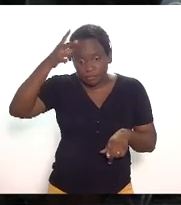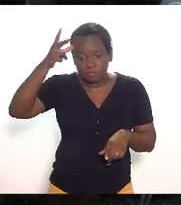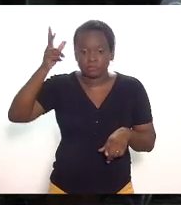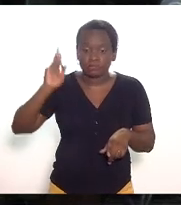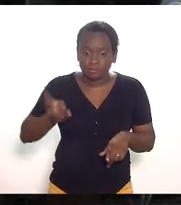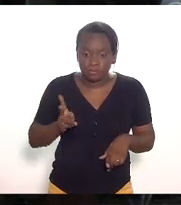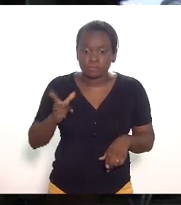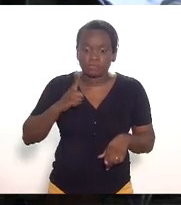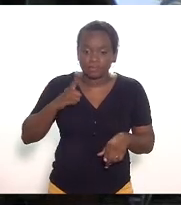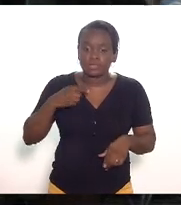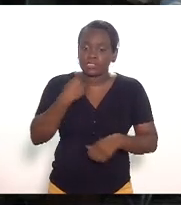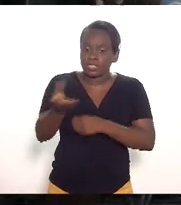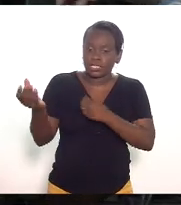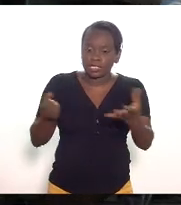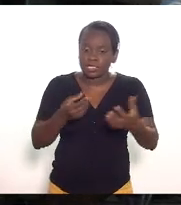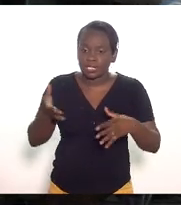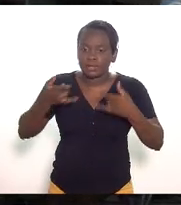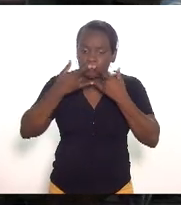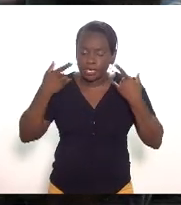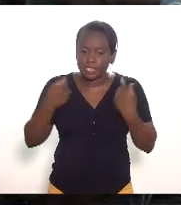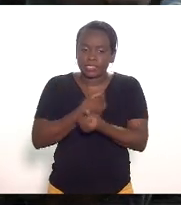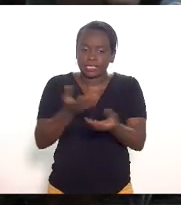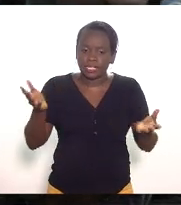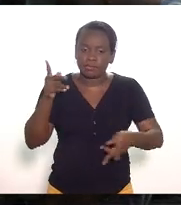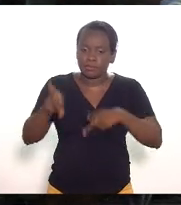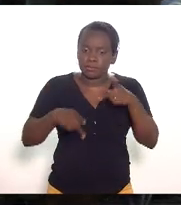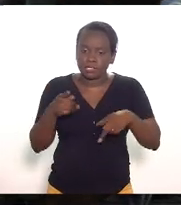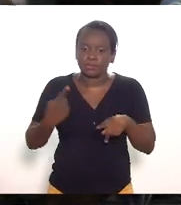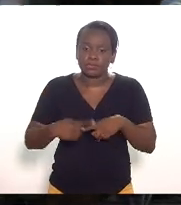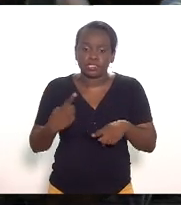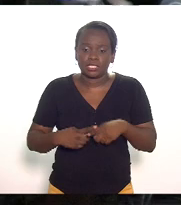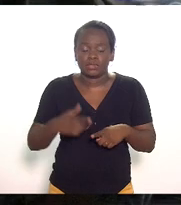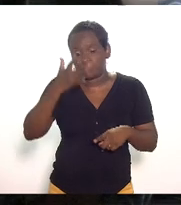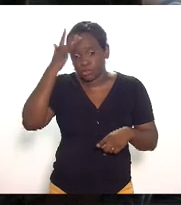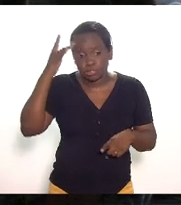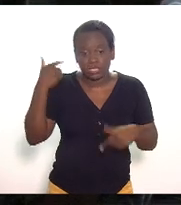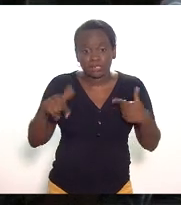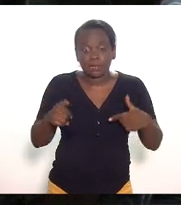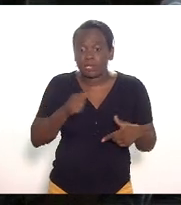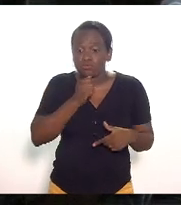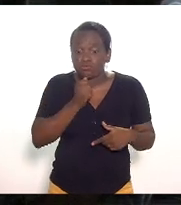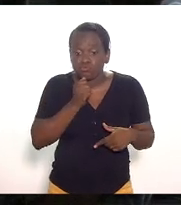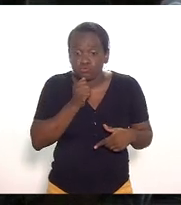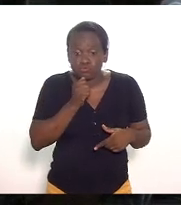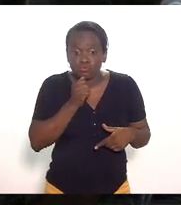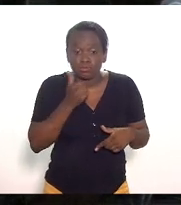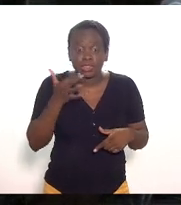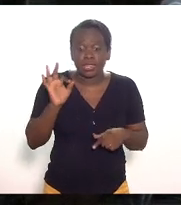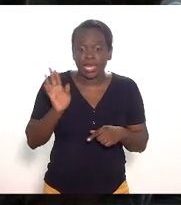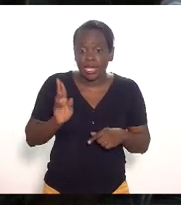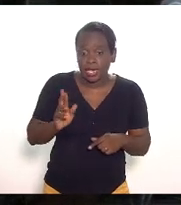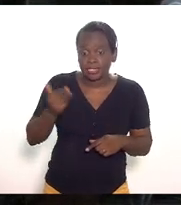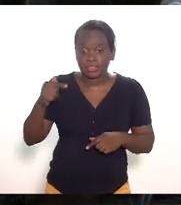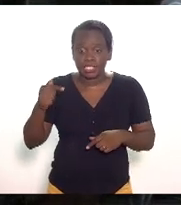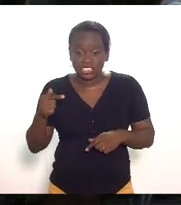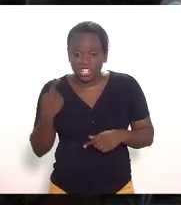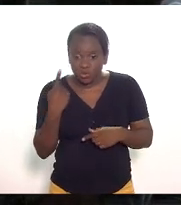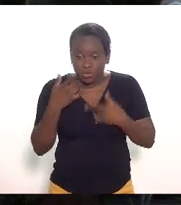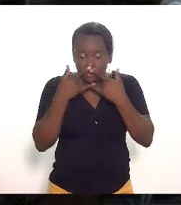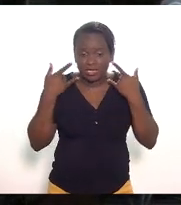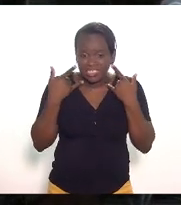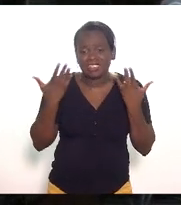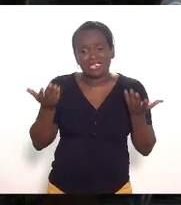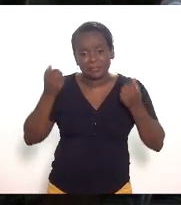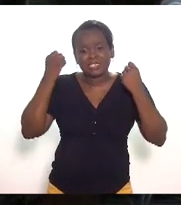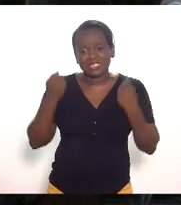têm máscara para distribuir, que distribua para a população, porque para aqueles que estão desempregados, R$10, R$7 numa máscara